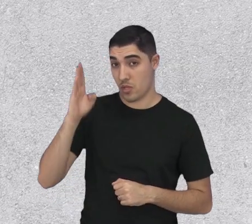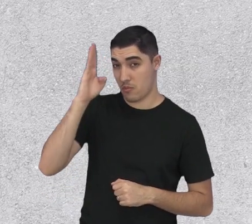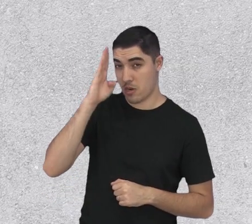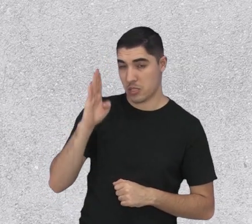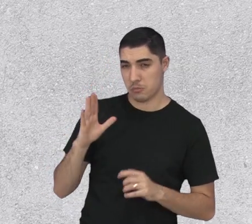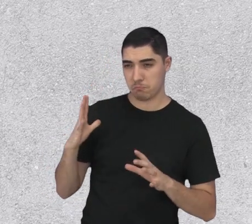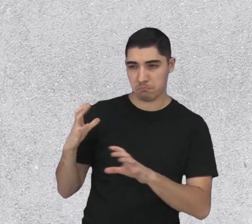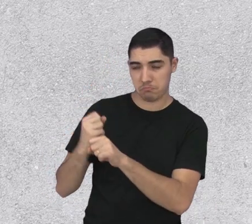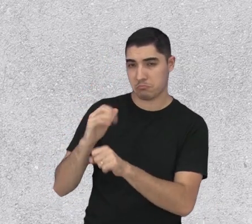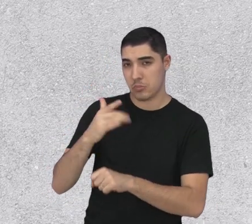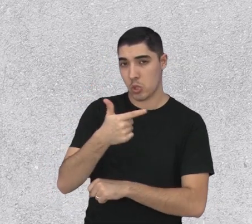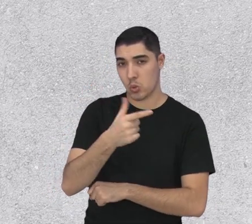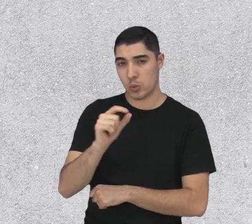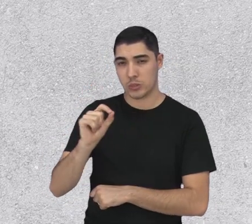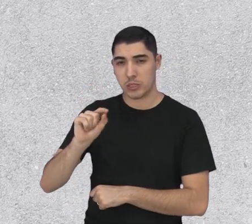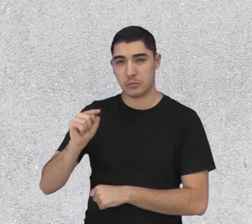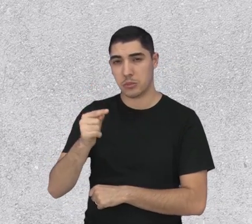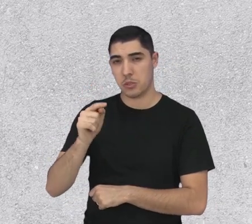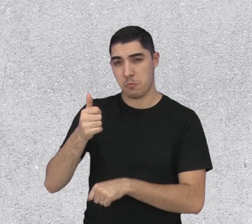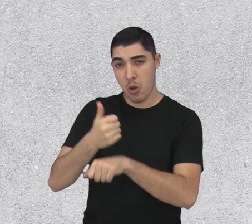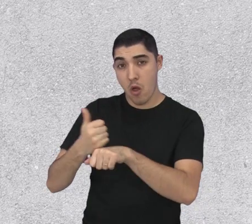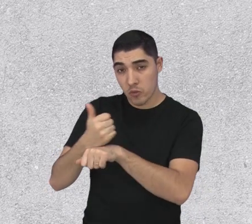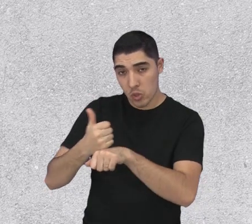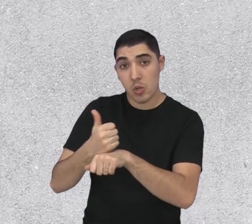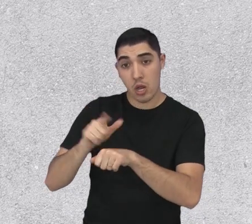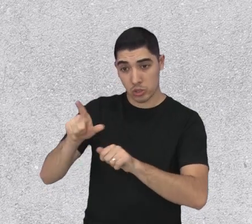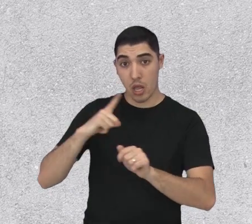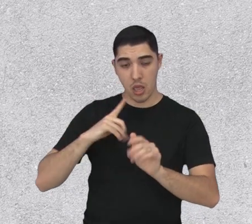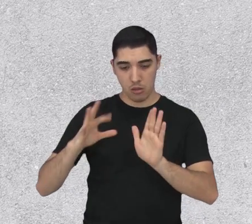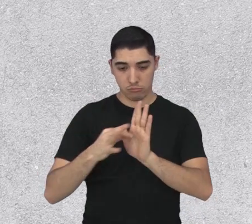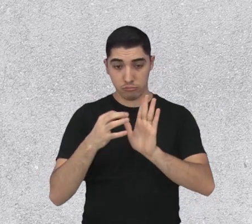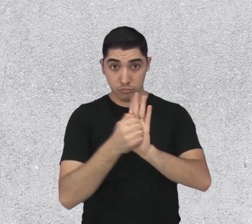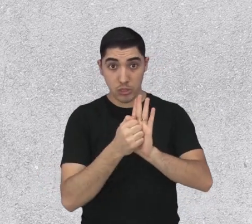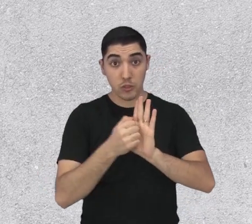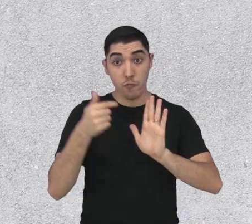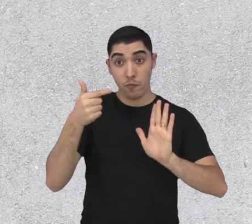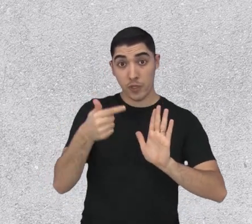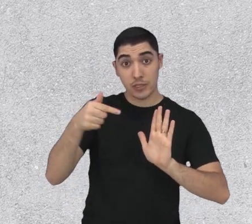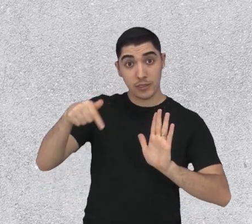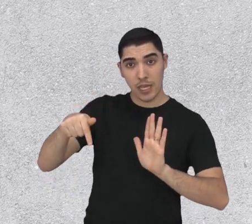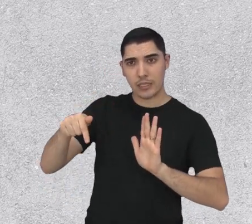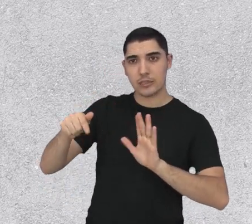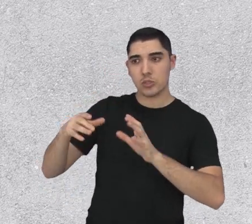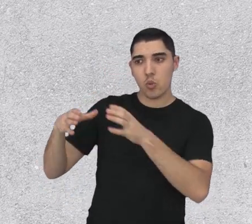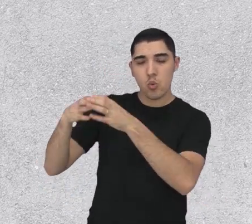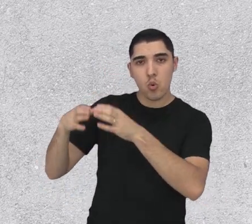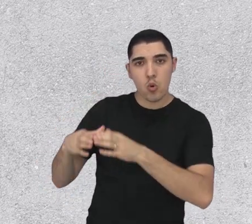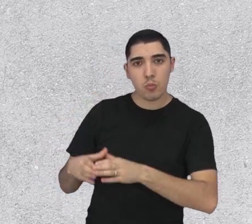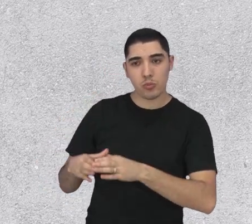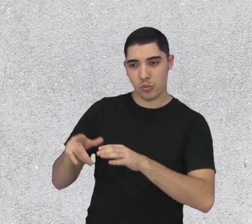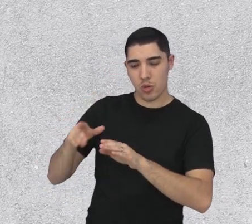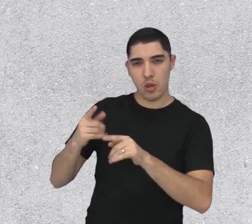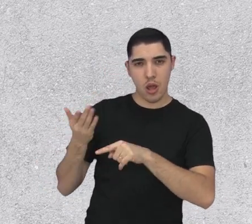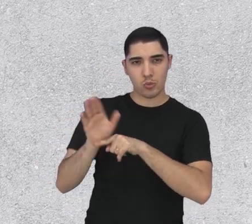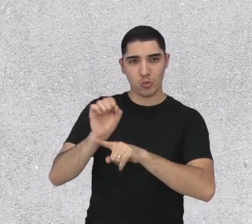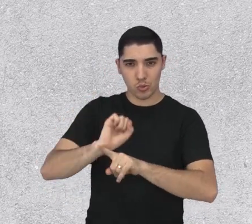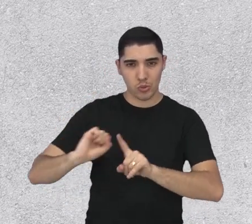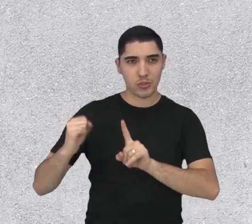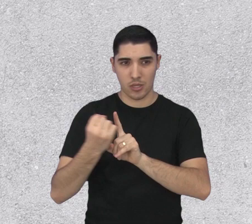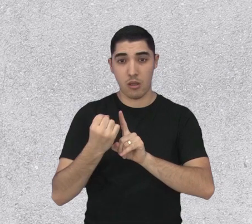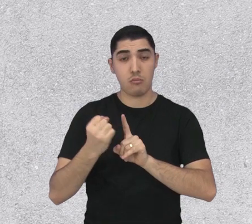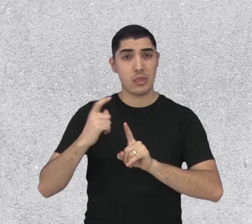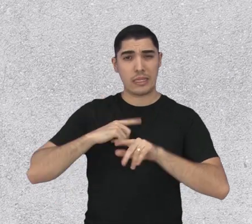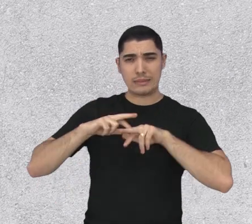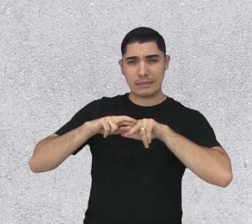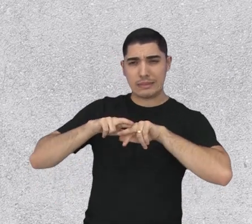O Brasil tem aproximadamente 200 mil profissionais assistentes sociais, com registro nos 27 conselhos regionais de serviço social.